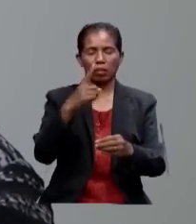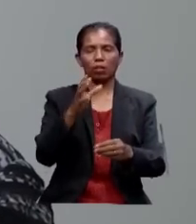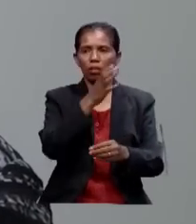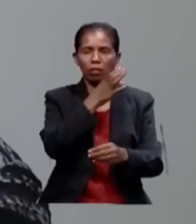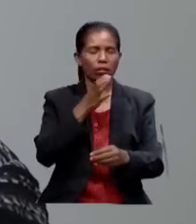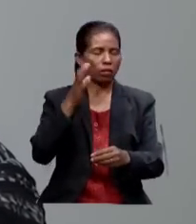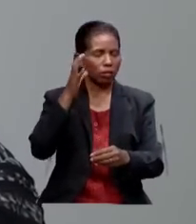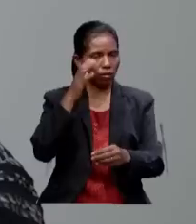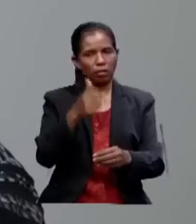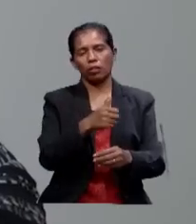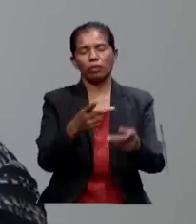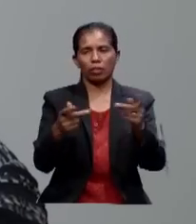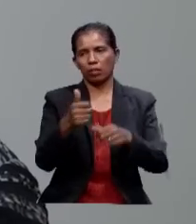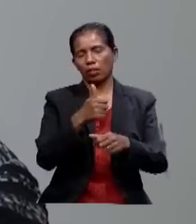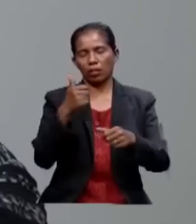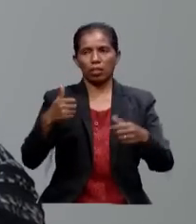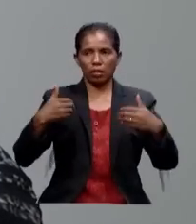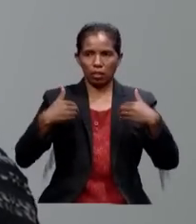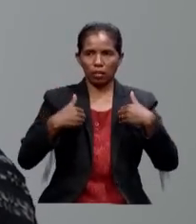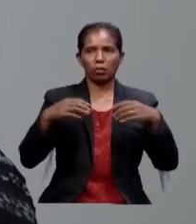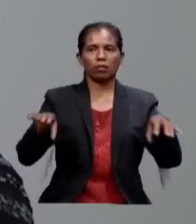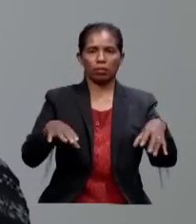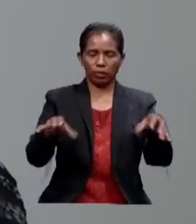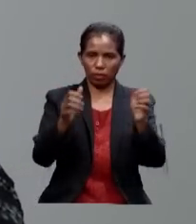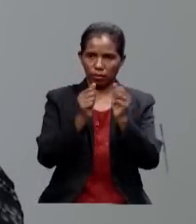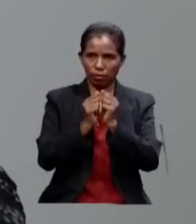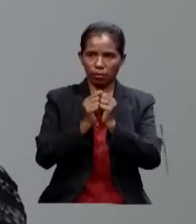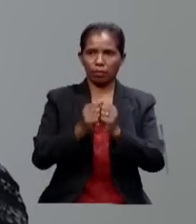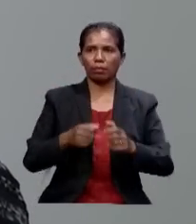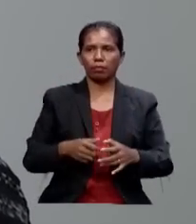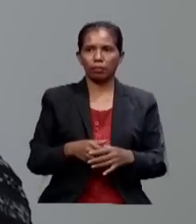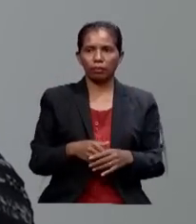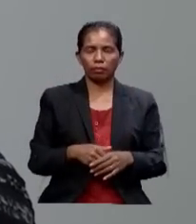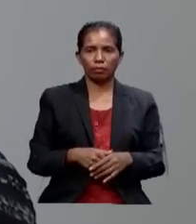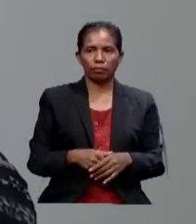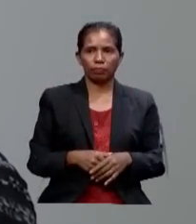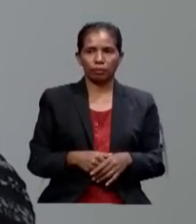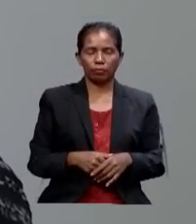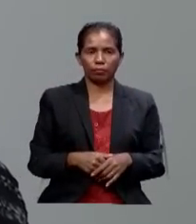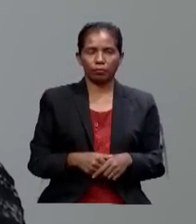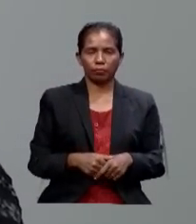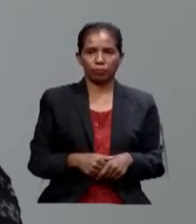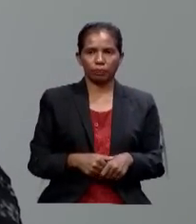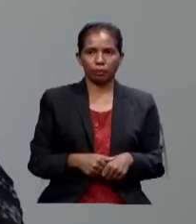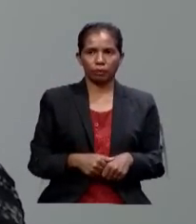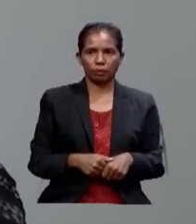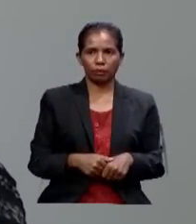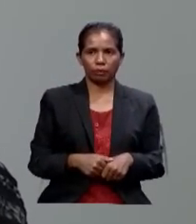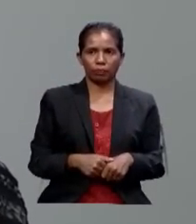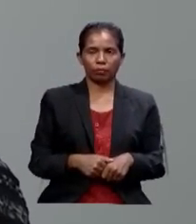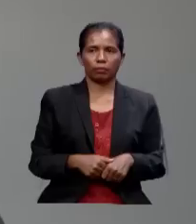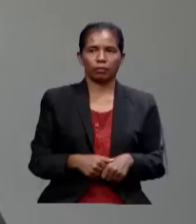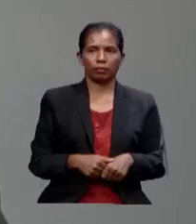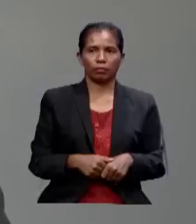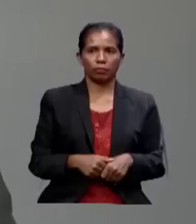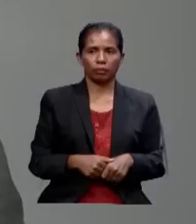e setor serseluk nebe ia possibilidade at serviço hamutuk cultural sector. I see we can have a lot to work on